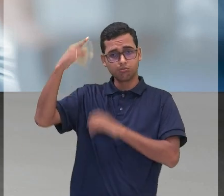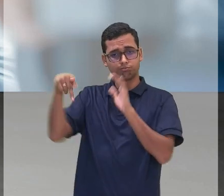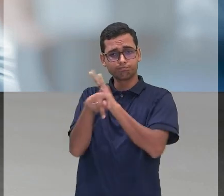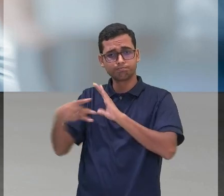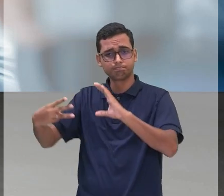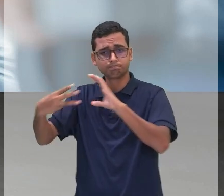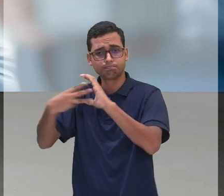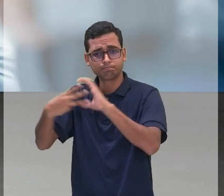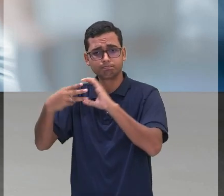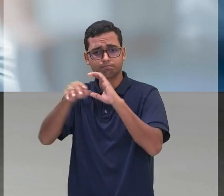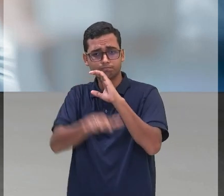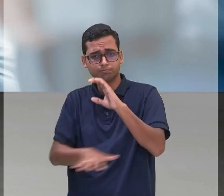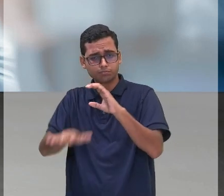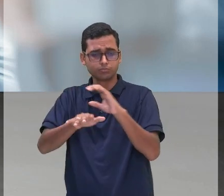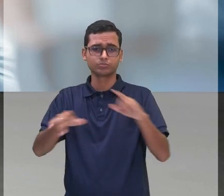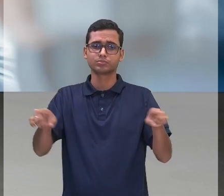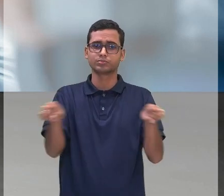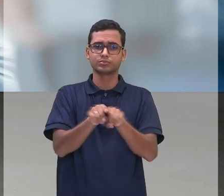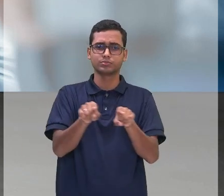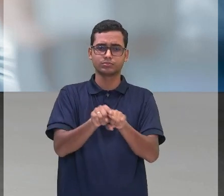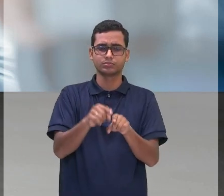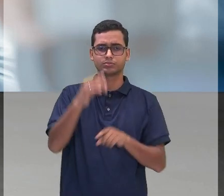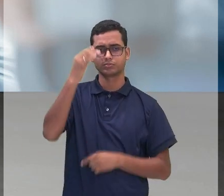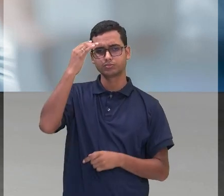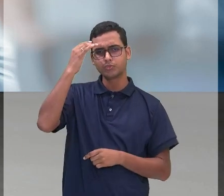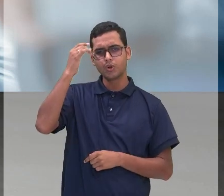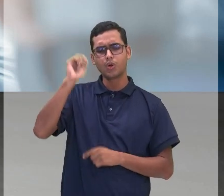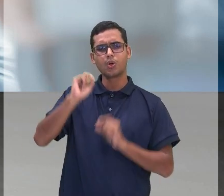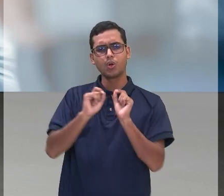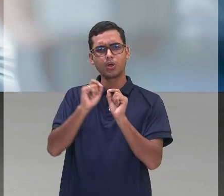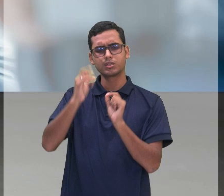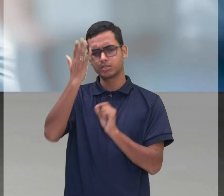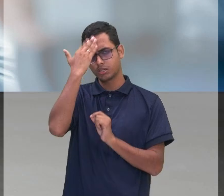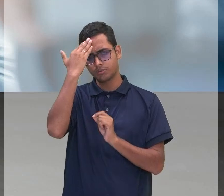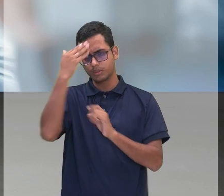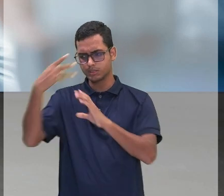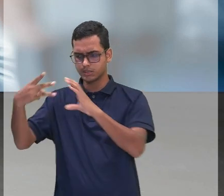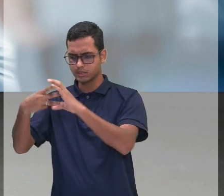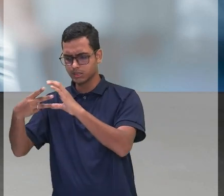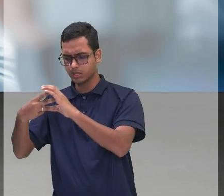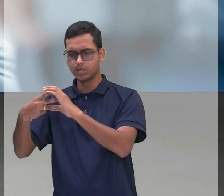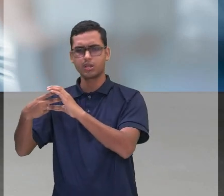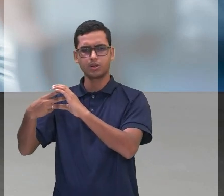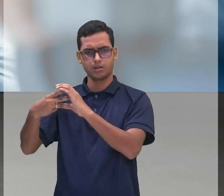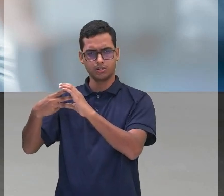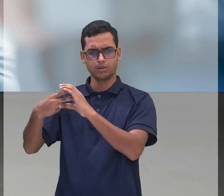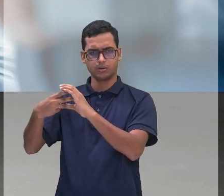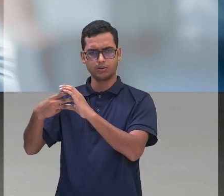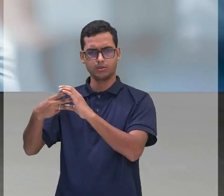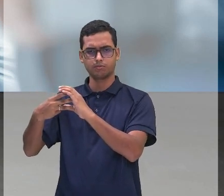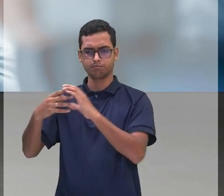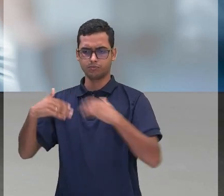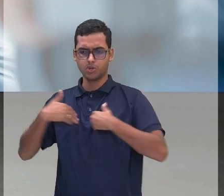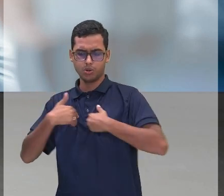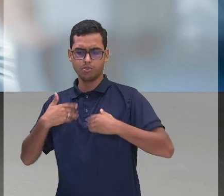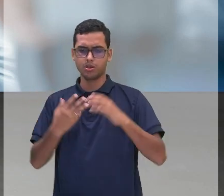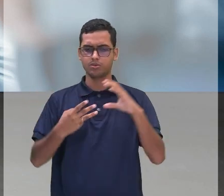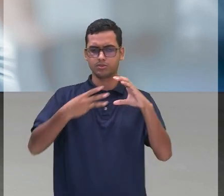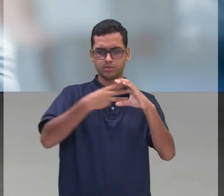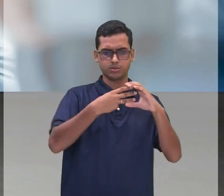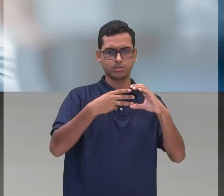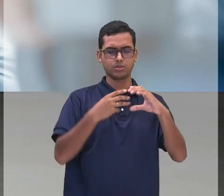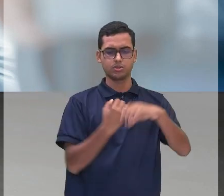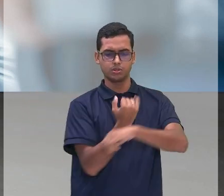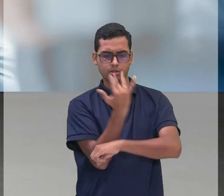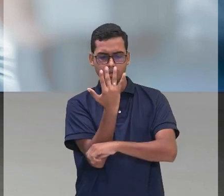as células, saber o que é uma célula vegetal, o que é uma célula animal, diferenciar uma célula eucarionte de procarionte. Tá bom? Então a gente vai